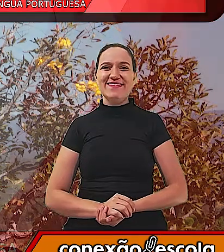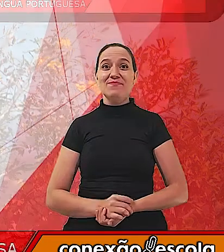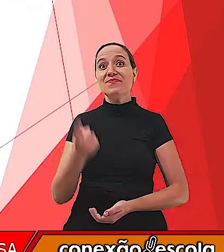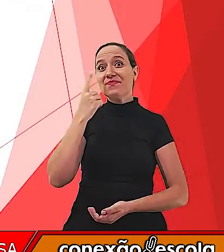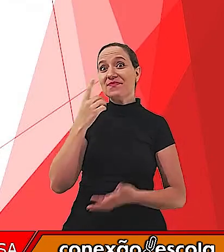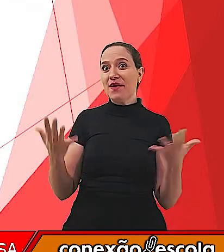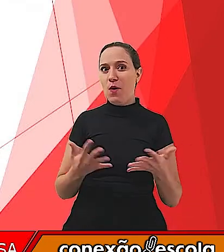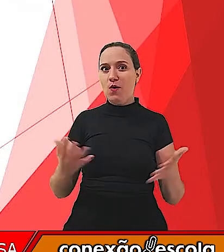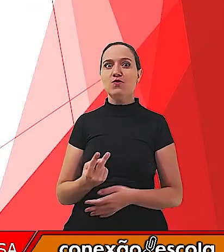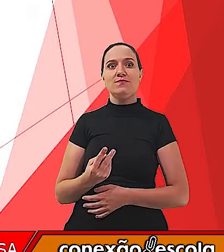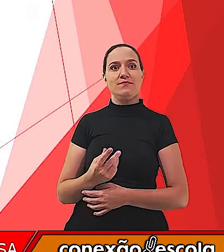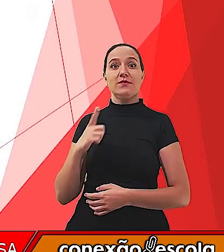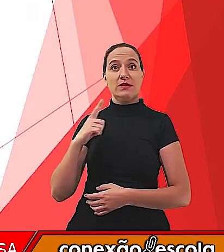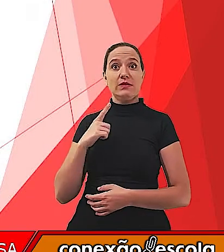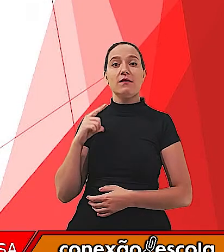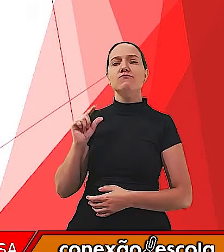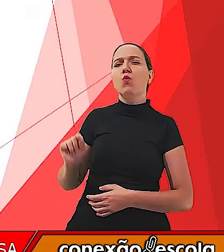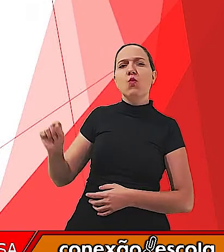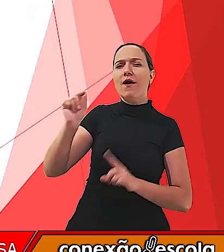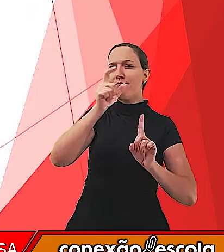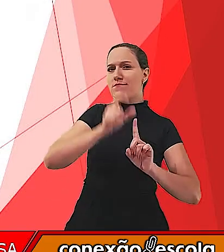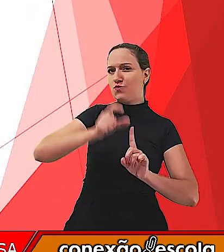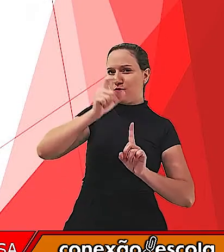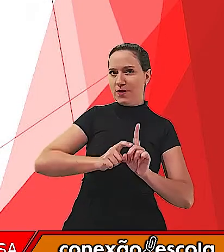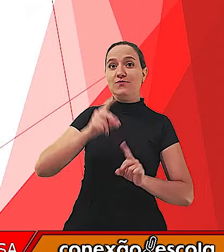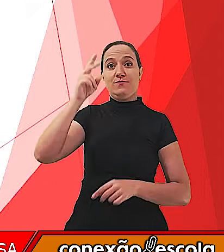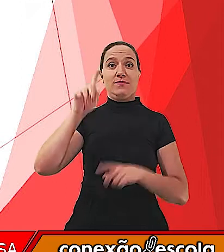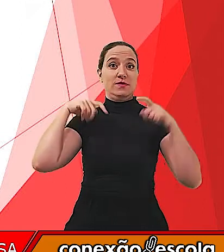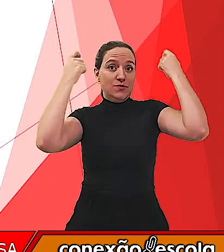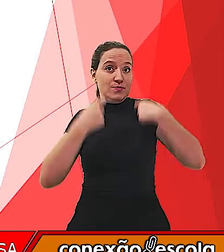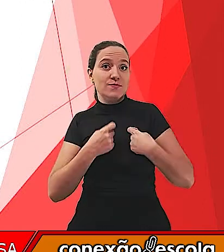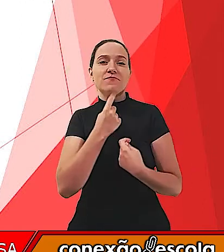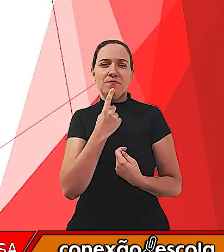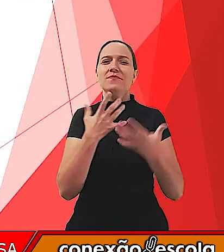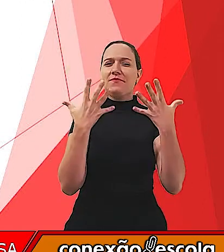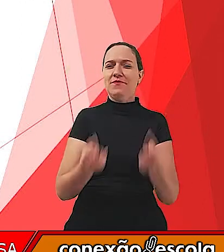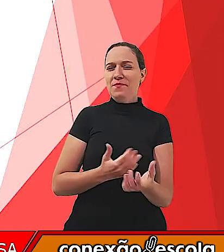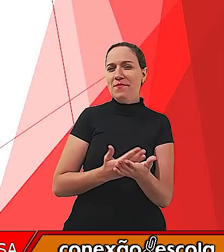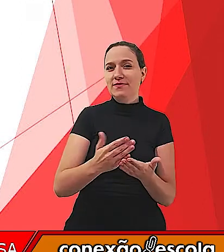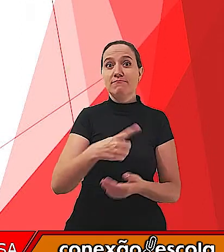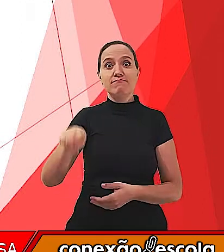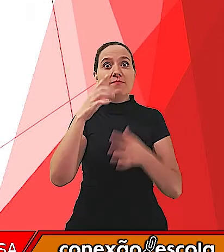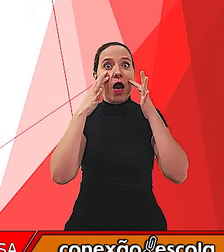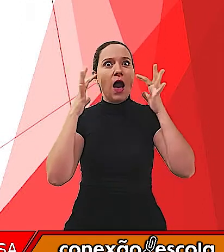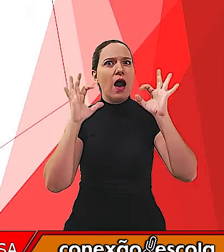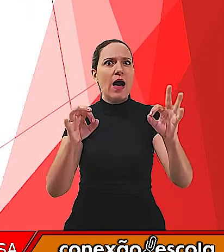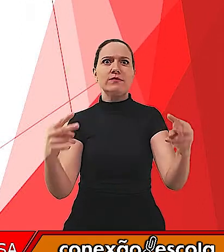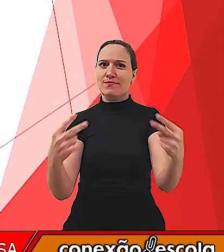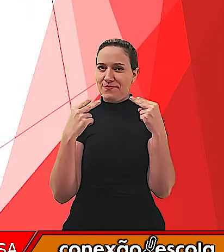Olha só os personagens do Chapeuzinho Vermelho. Vamos iniciar a história? Preste bem